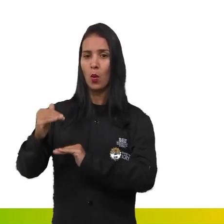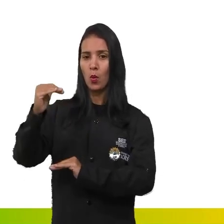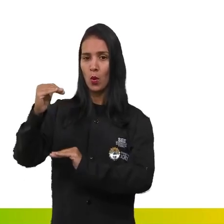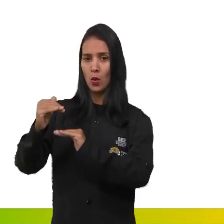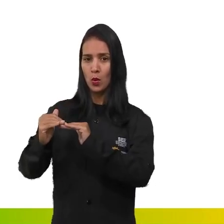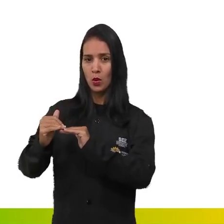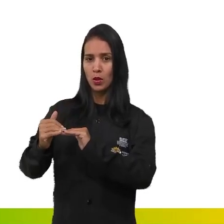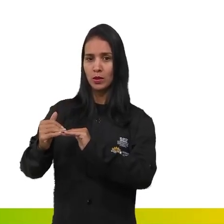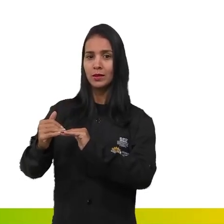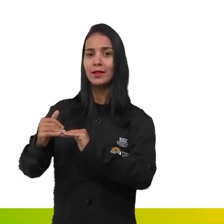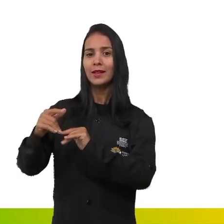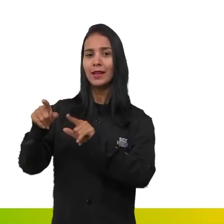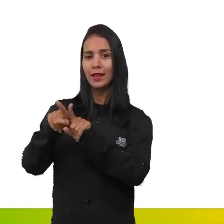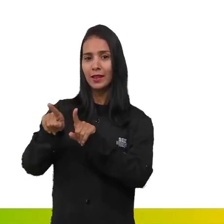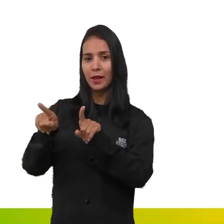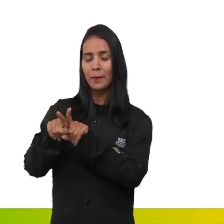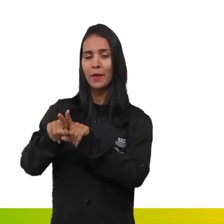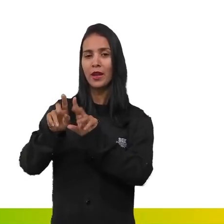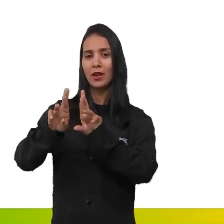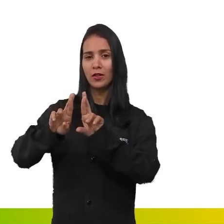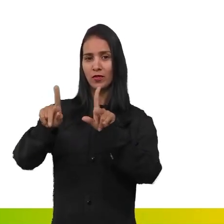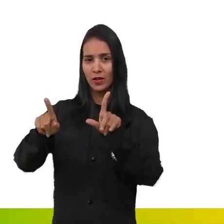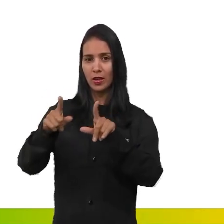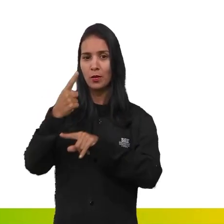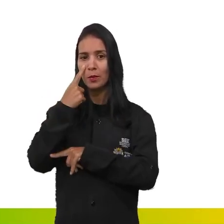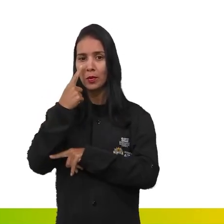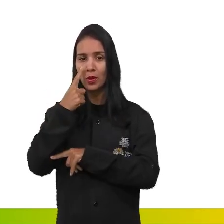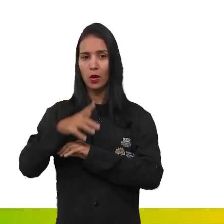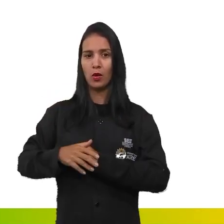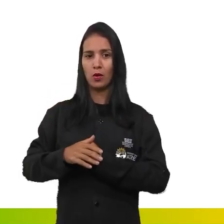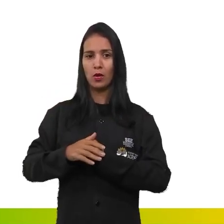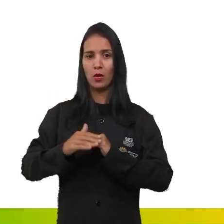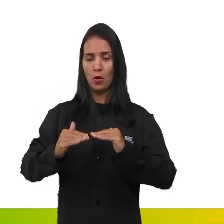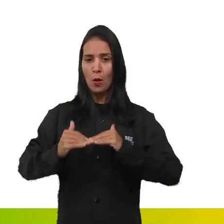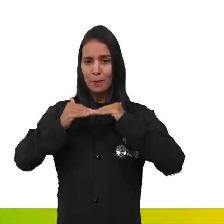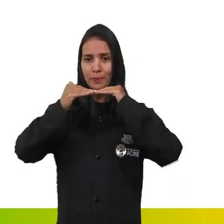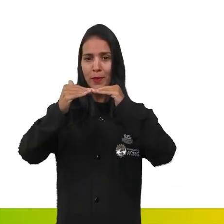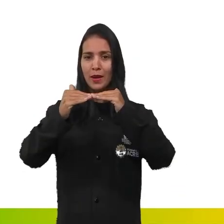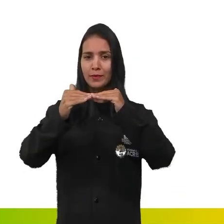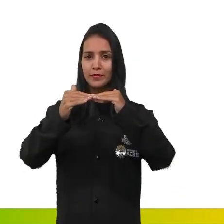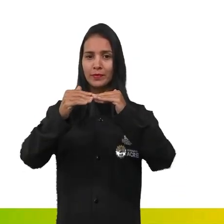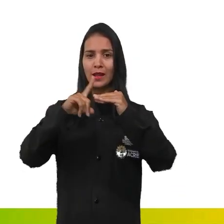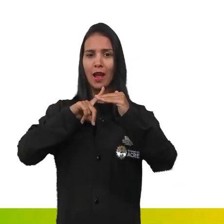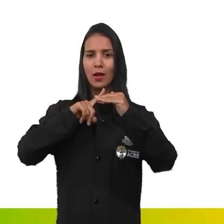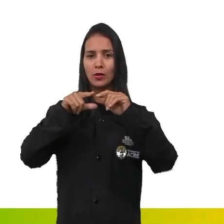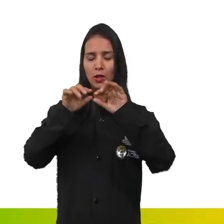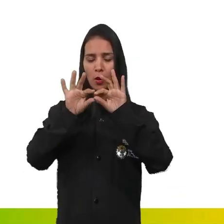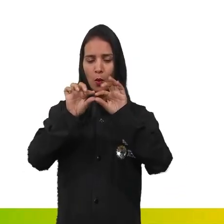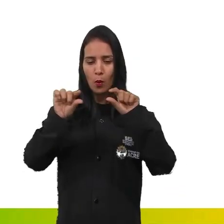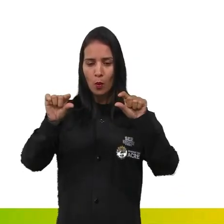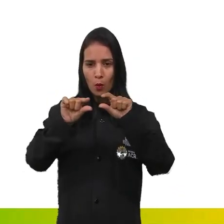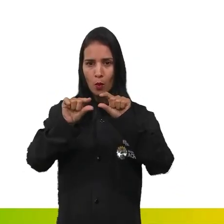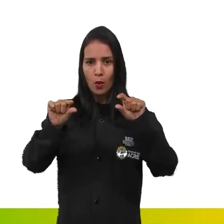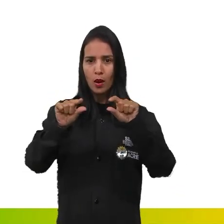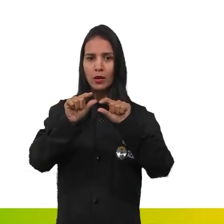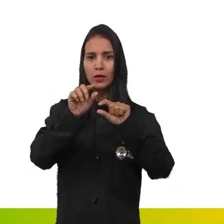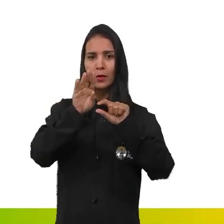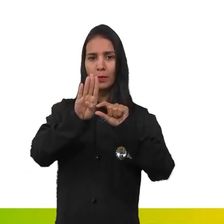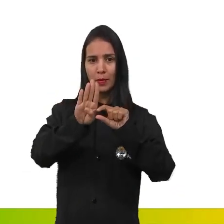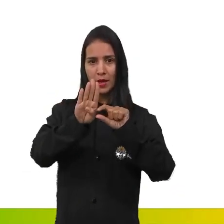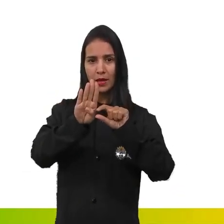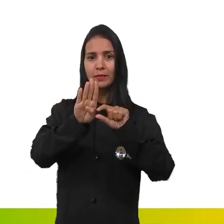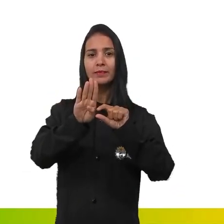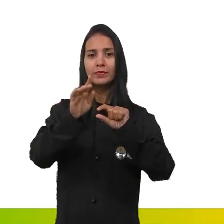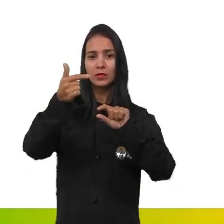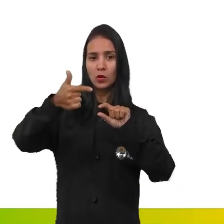área também, marcada com B1', são a mesma, para qualquer que seja a altura H.